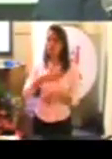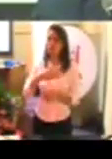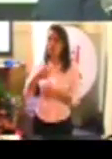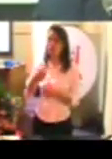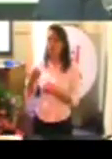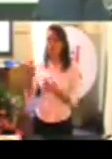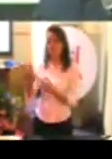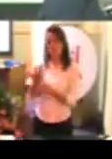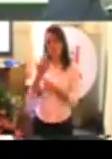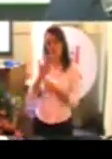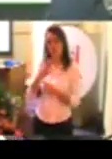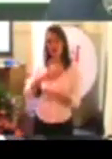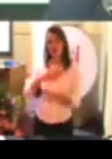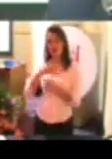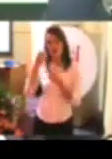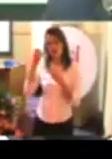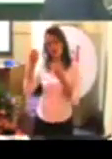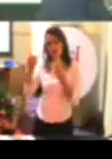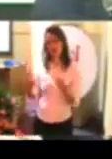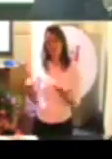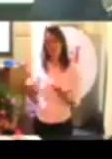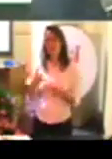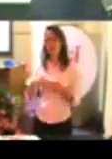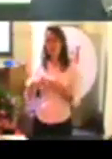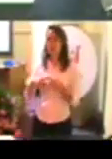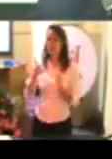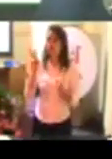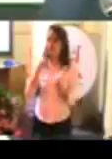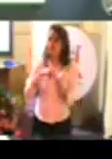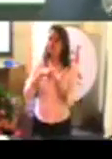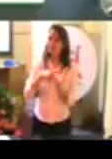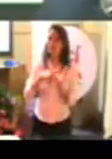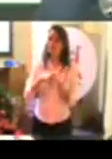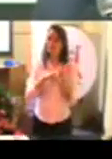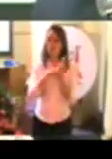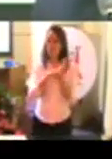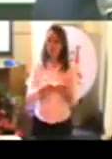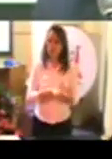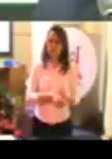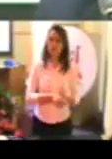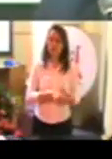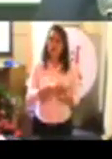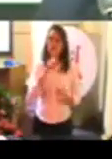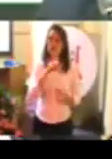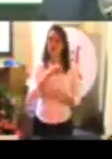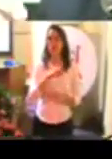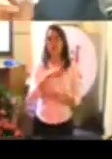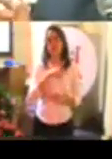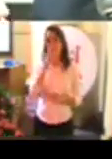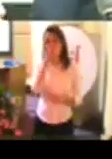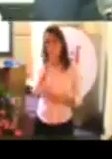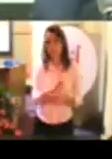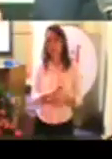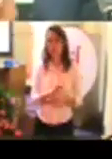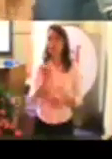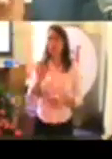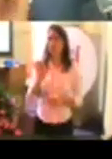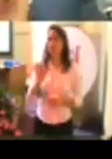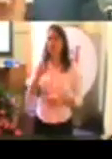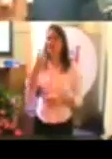me corroborasse o que eu estou dizendo, porque são dados oficiais, presidente Tati.